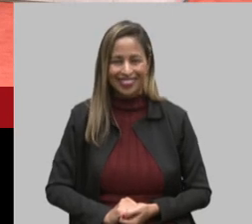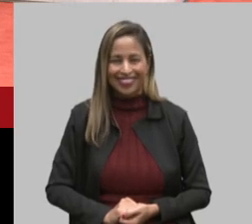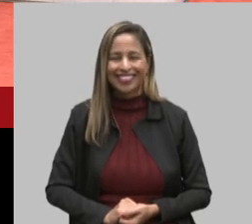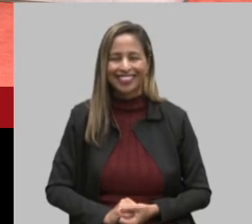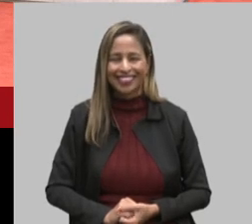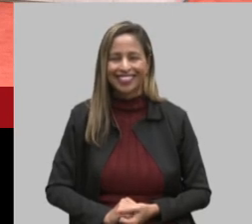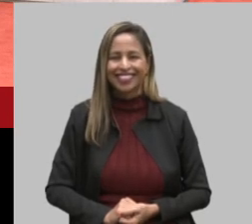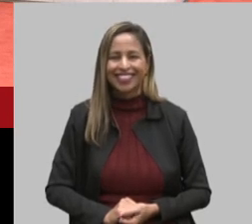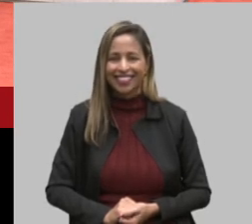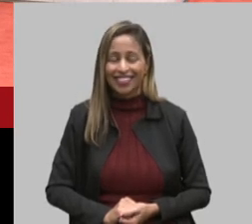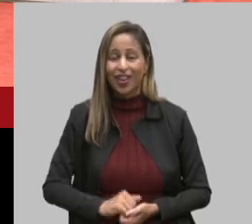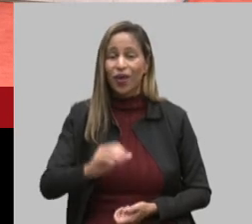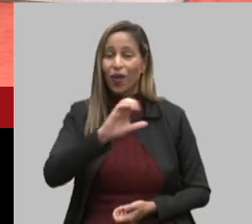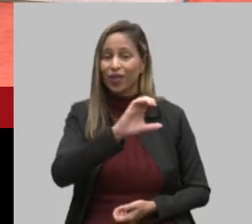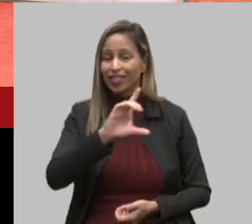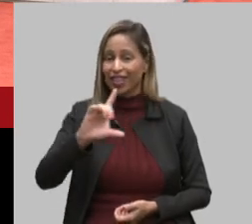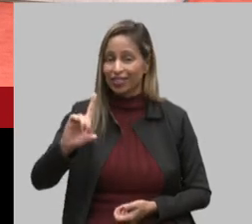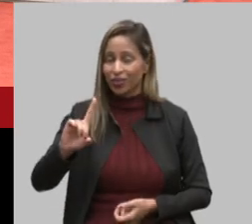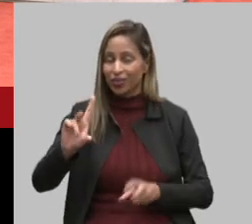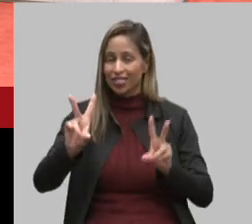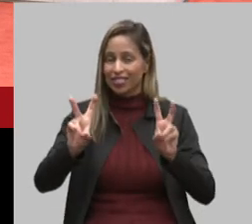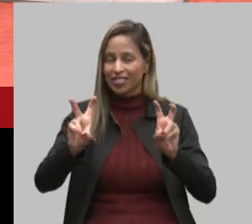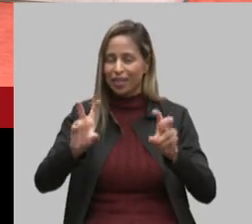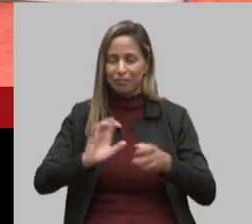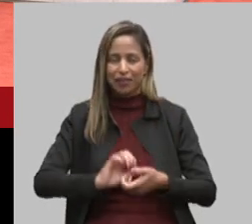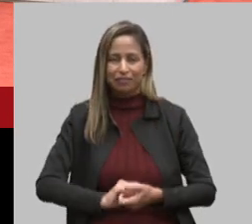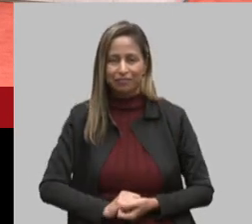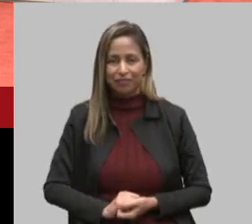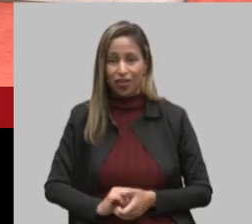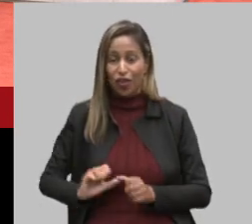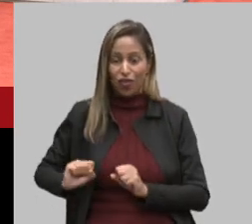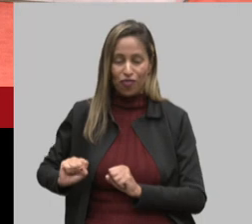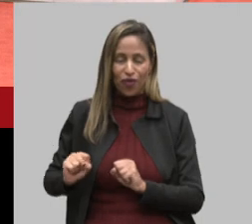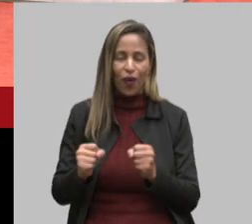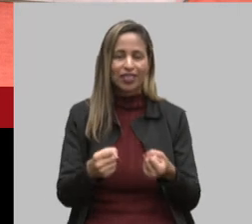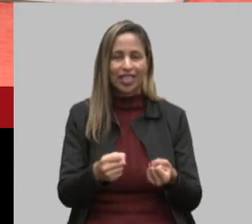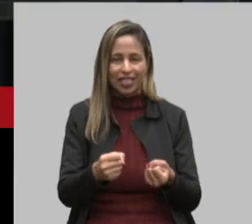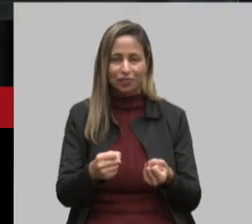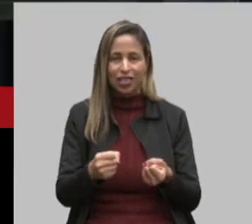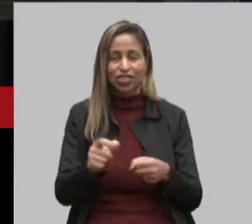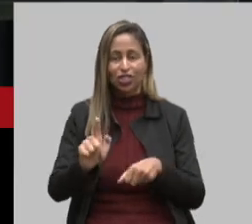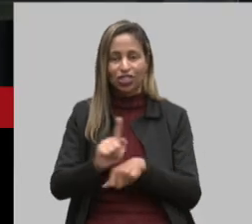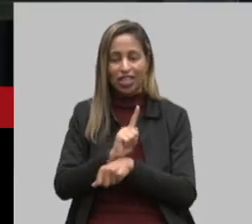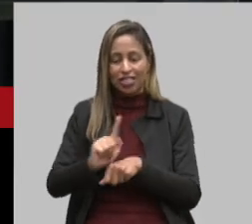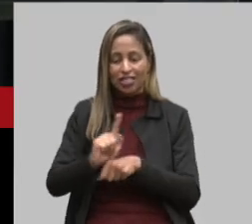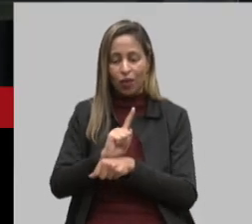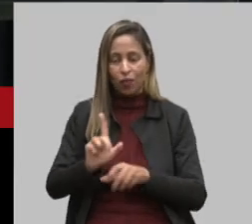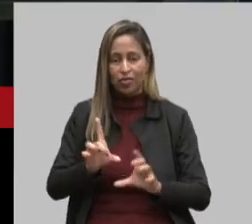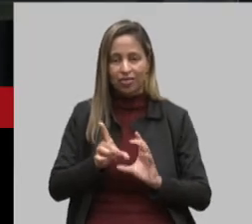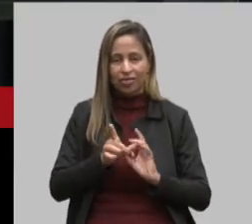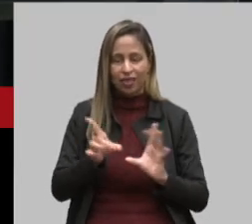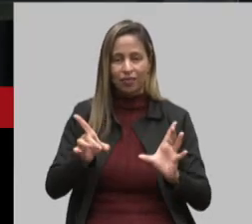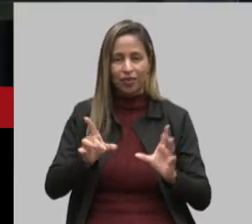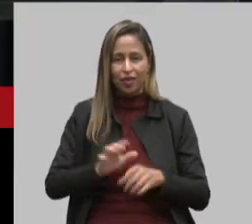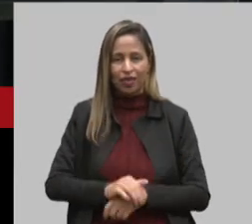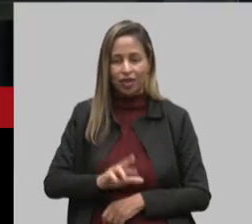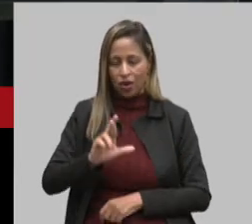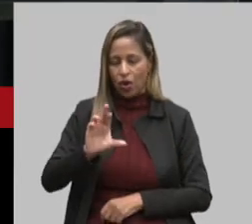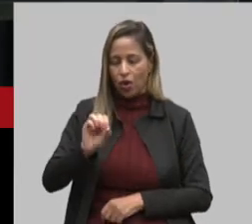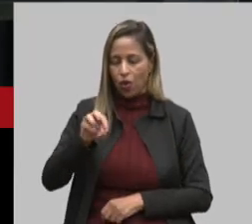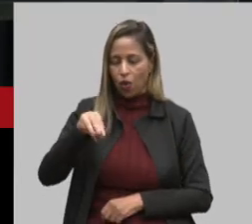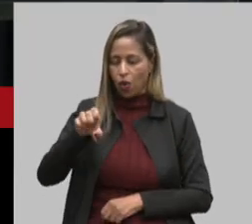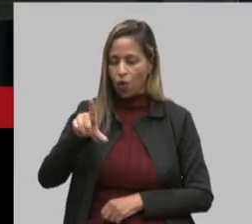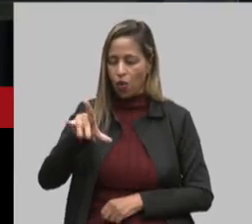coordenadores do subtema fortalecimento da gestão democrática Rômulo Augusto